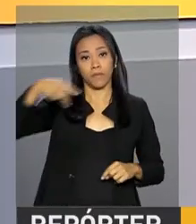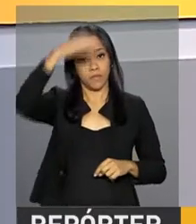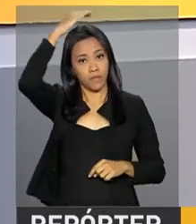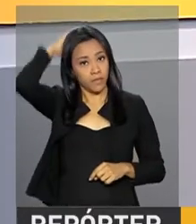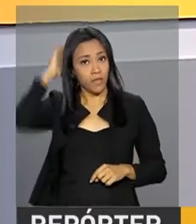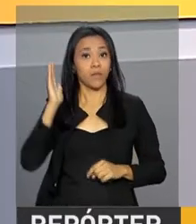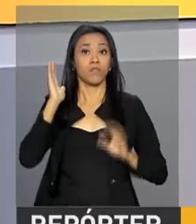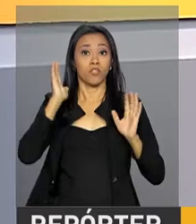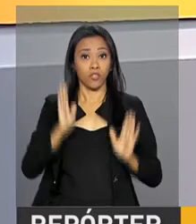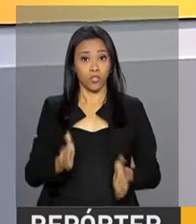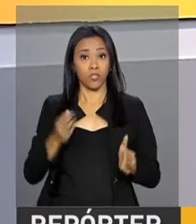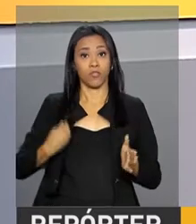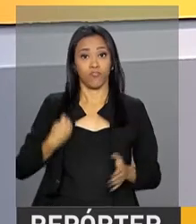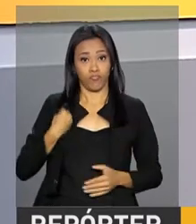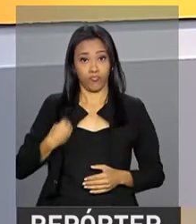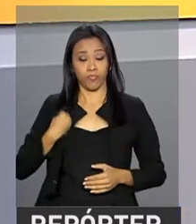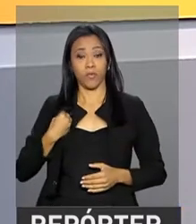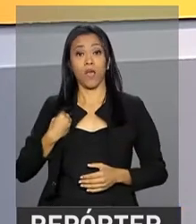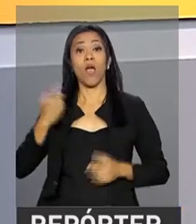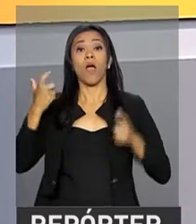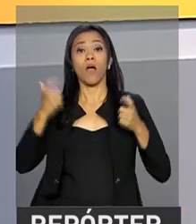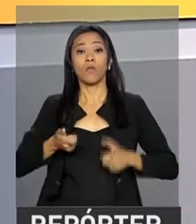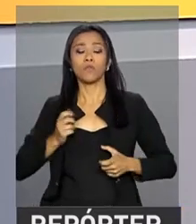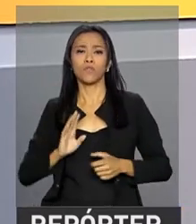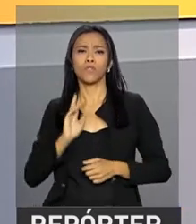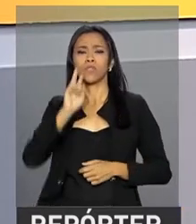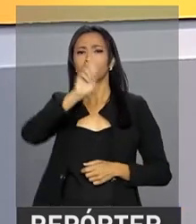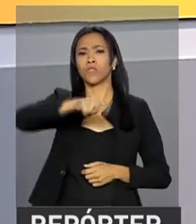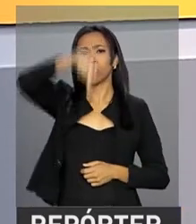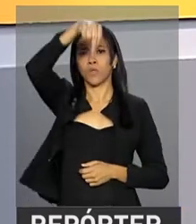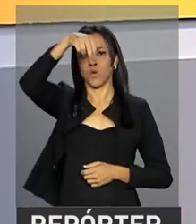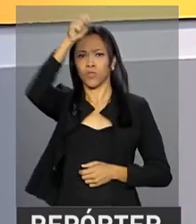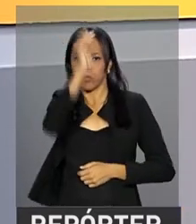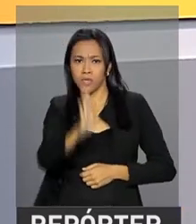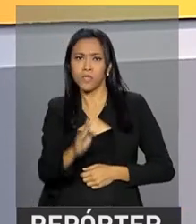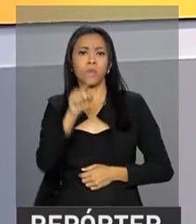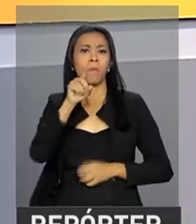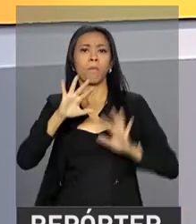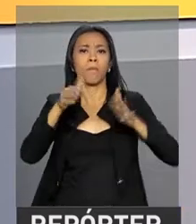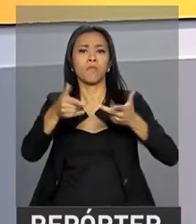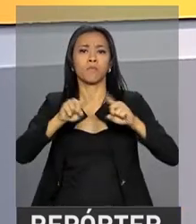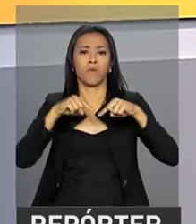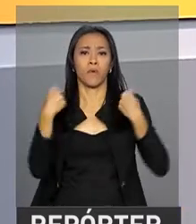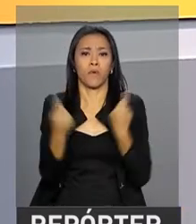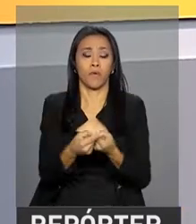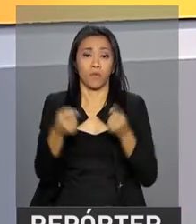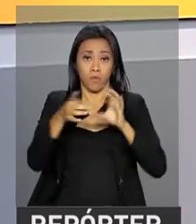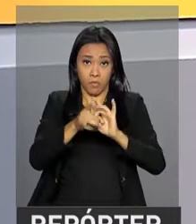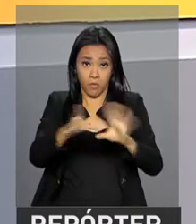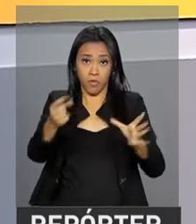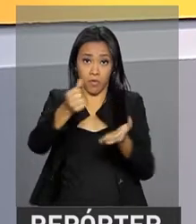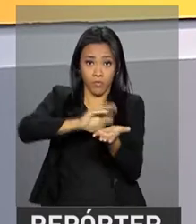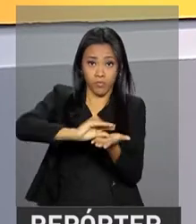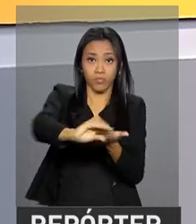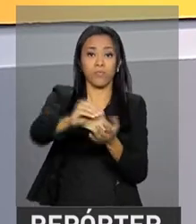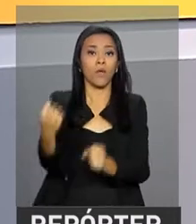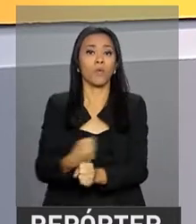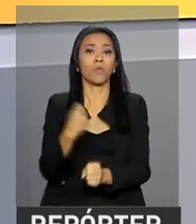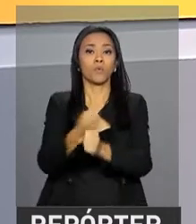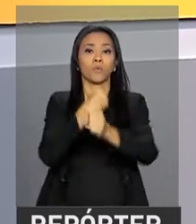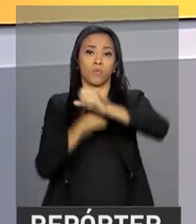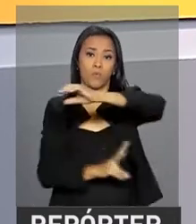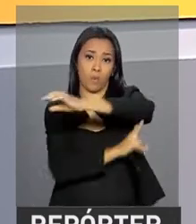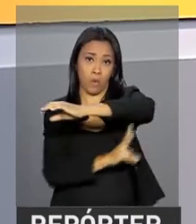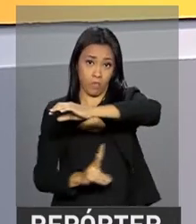está na região norte do país onde participa de cerimônia para autorizar o início da construção de uma ponte sobre o rio